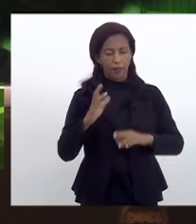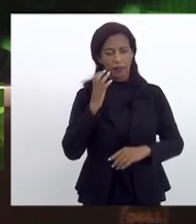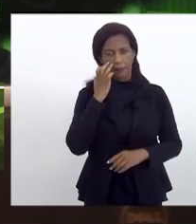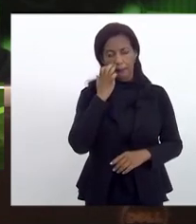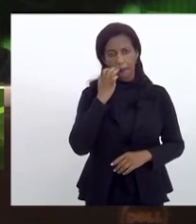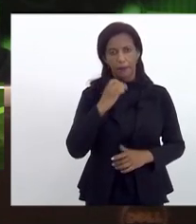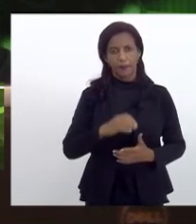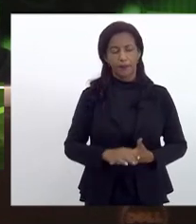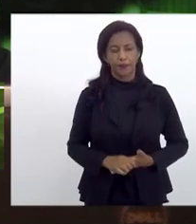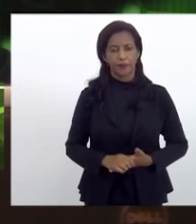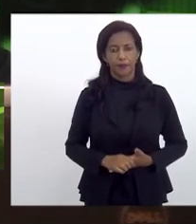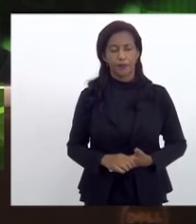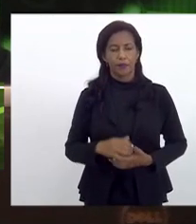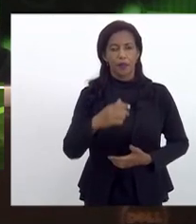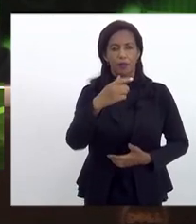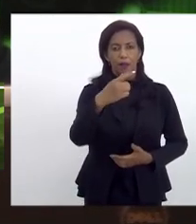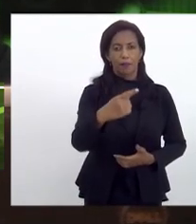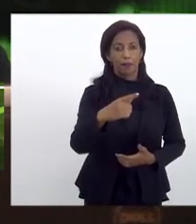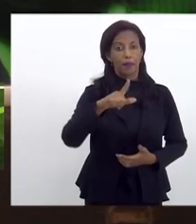Ao PL